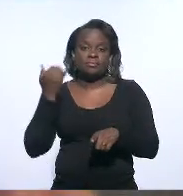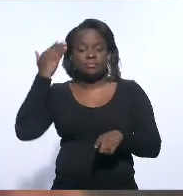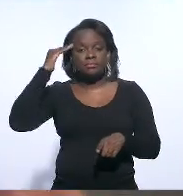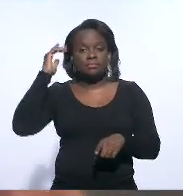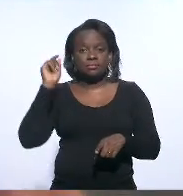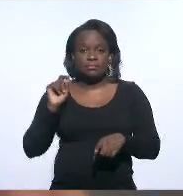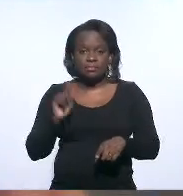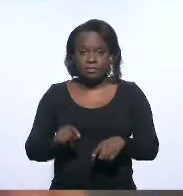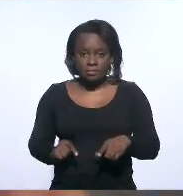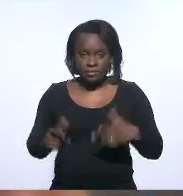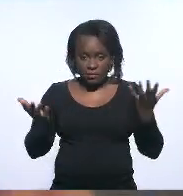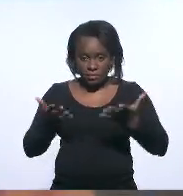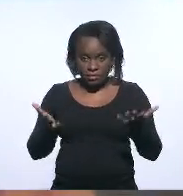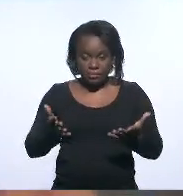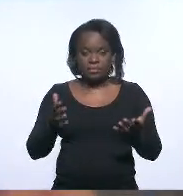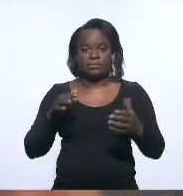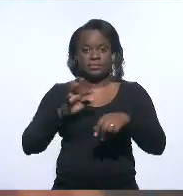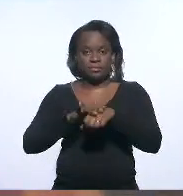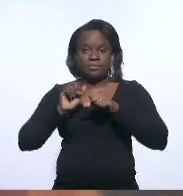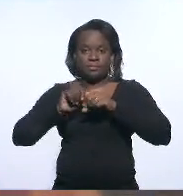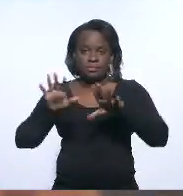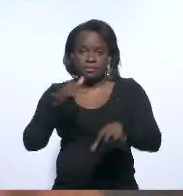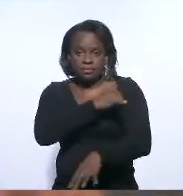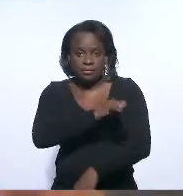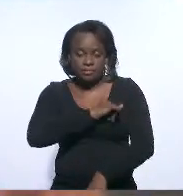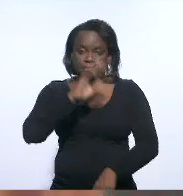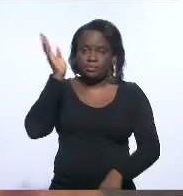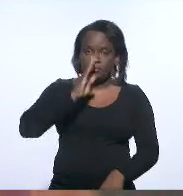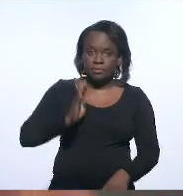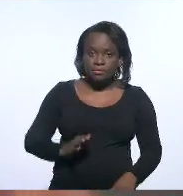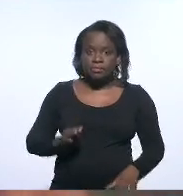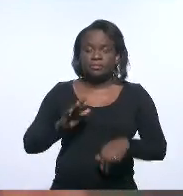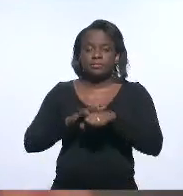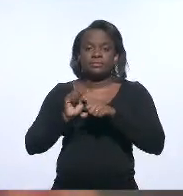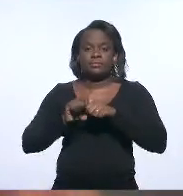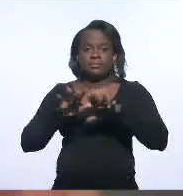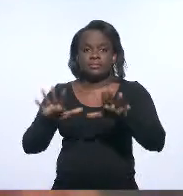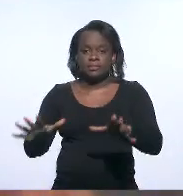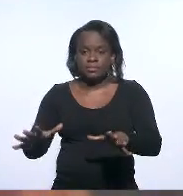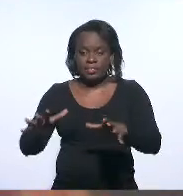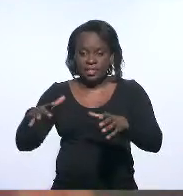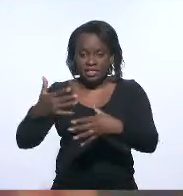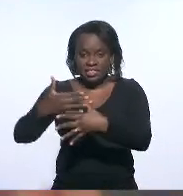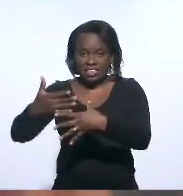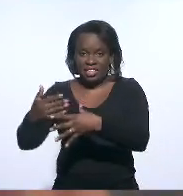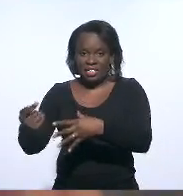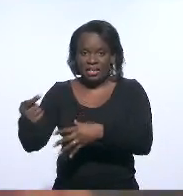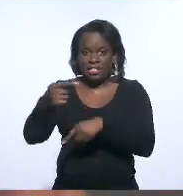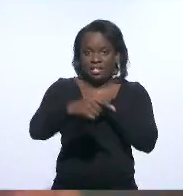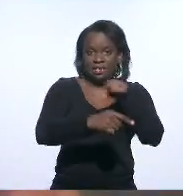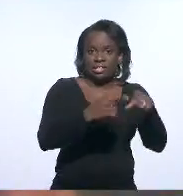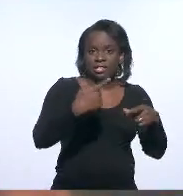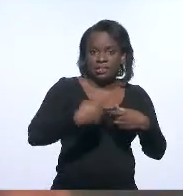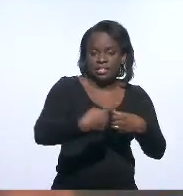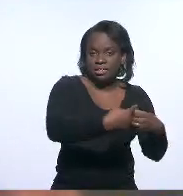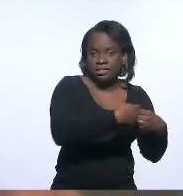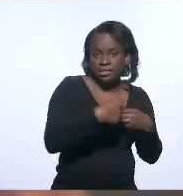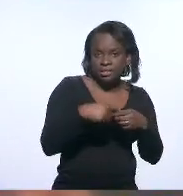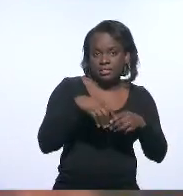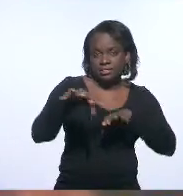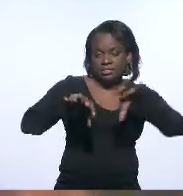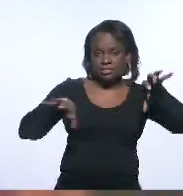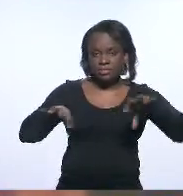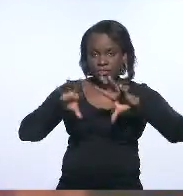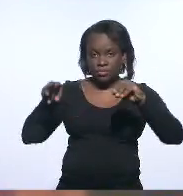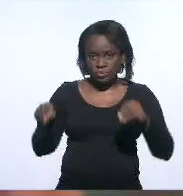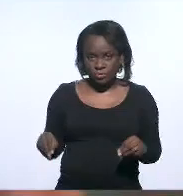momento atual da pandemia, tanto no Rio de Janeiro quanto no Brasil, a pandemia se interiorizou, chegou nas diferentes regiões. Hoje a